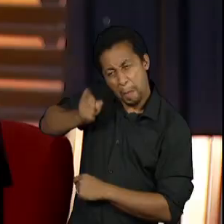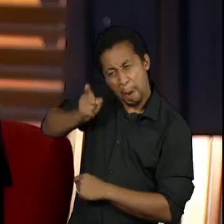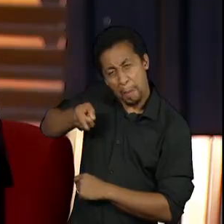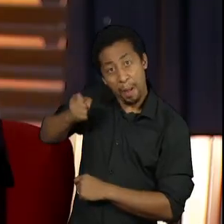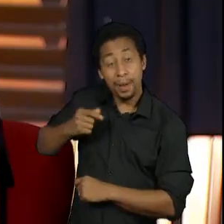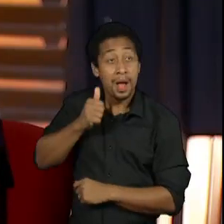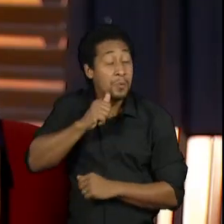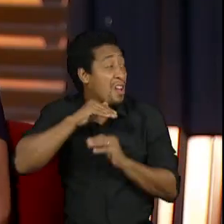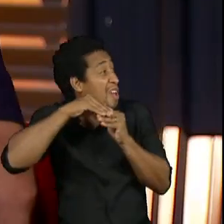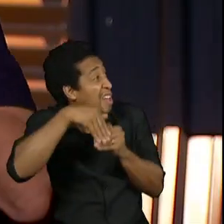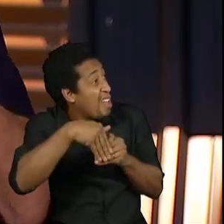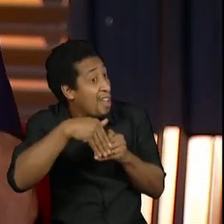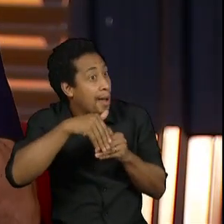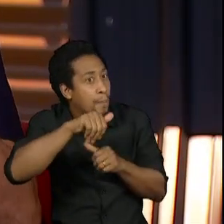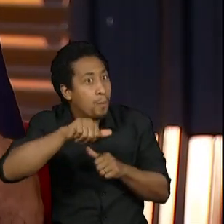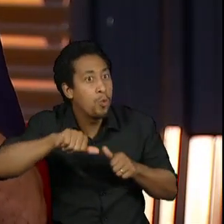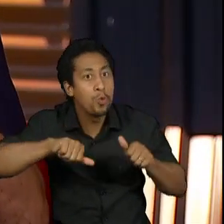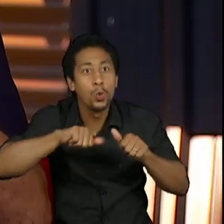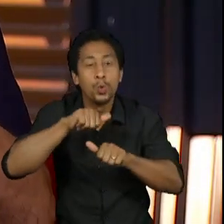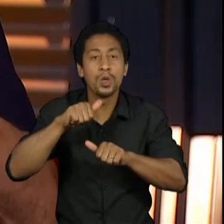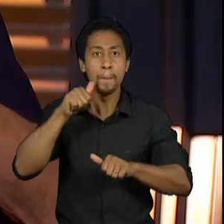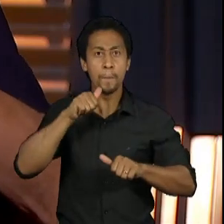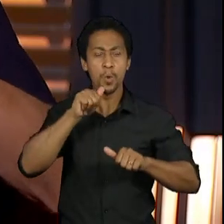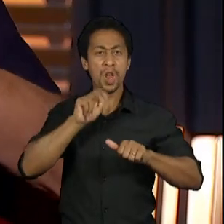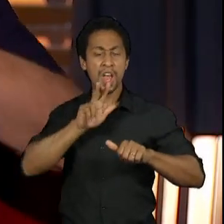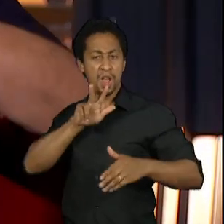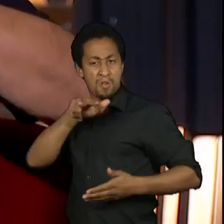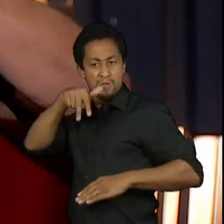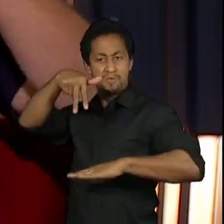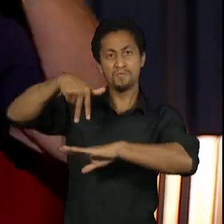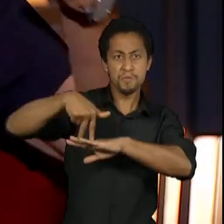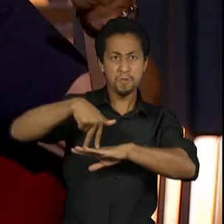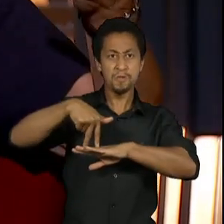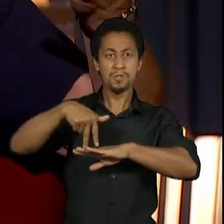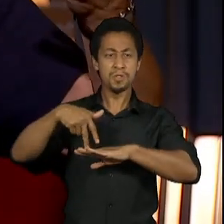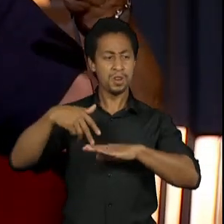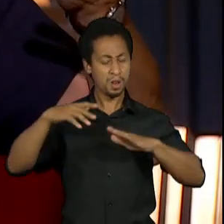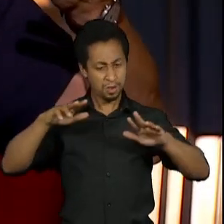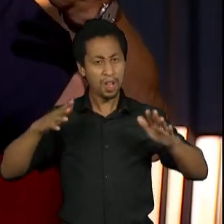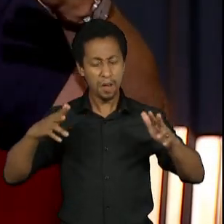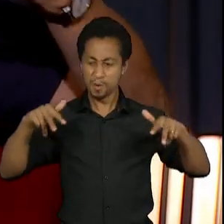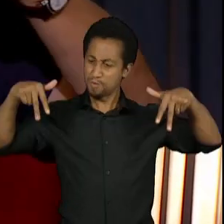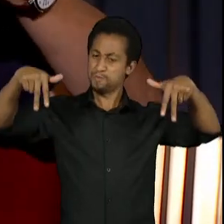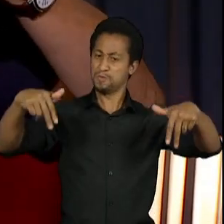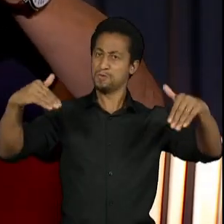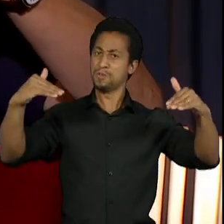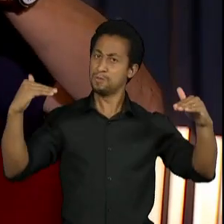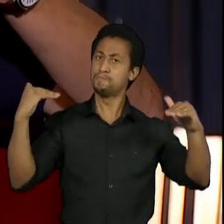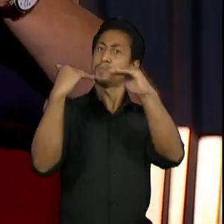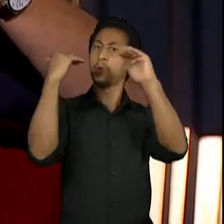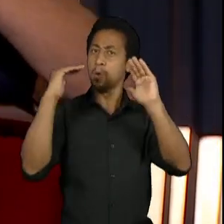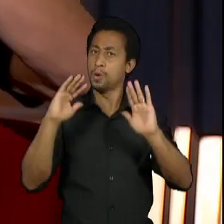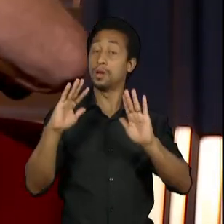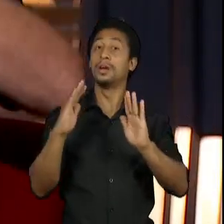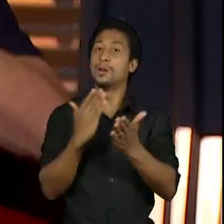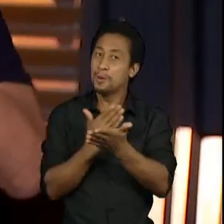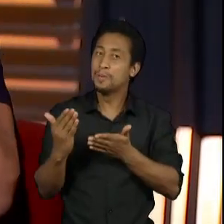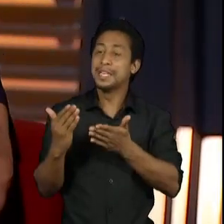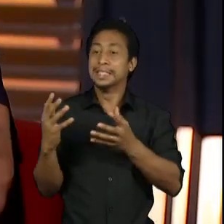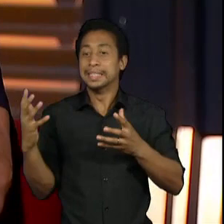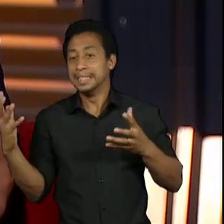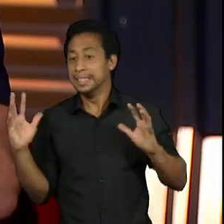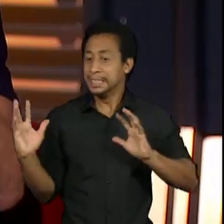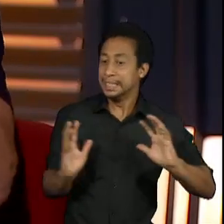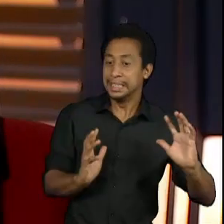própria relação com o desejo, né? E com a sexualidade como algo que não está dominado por